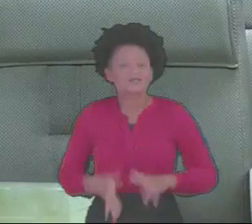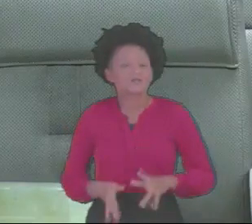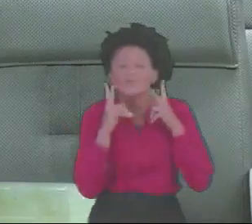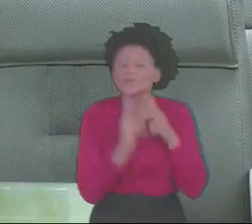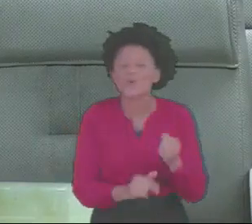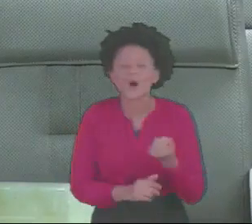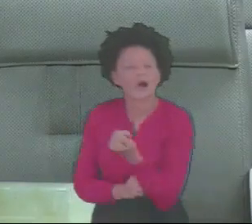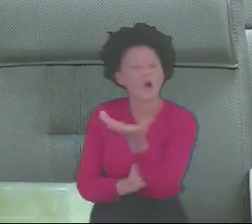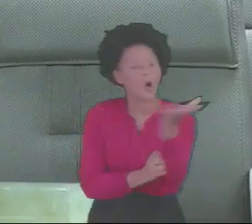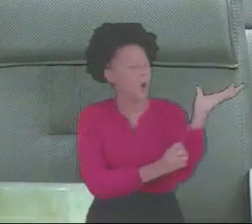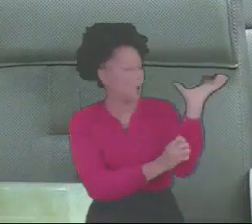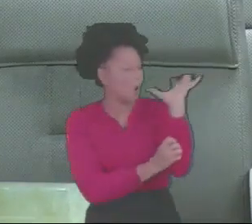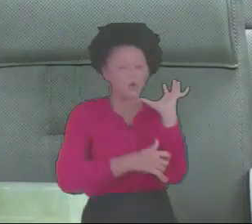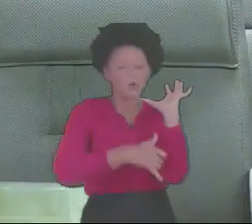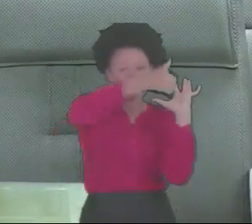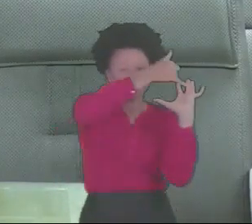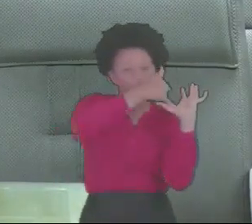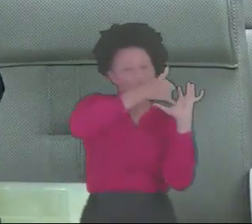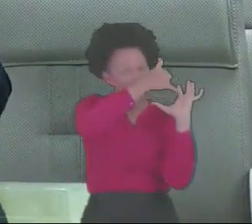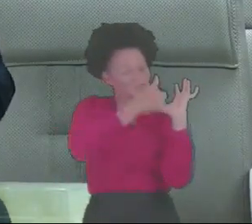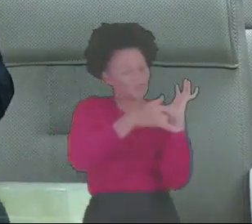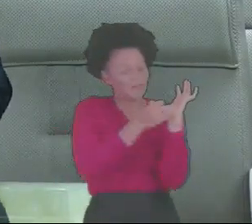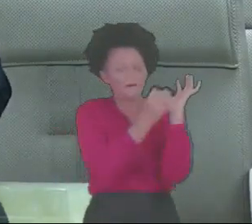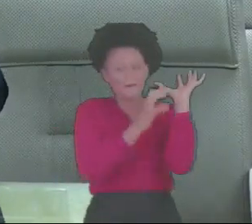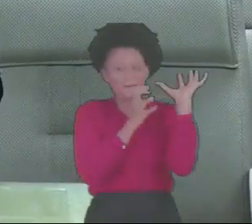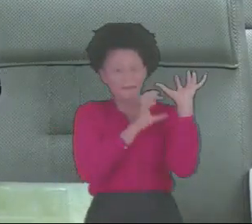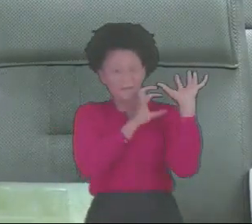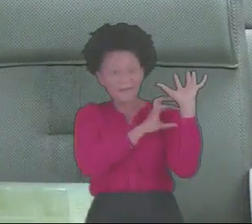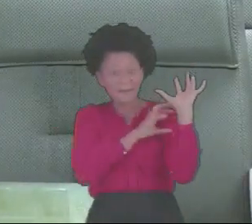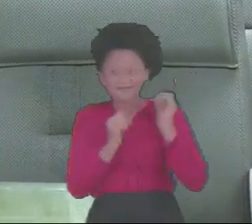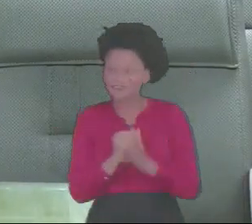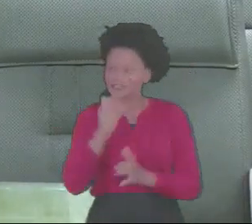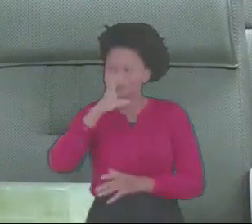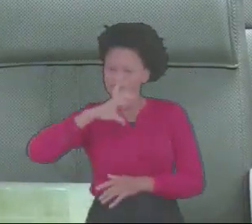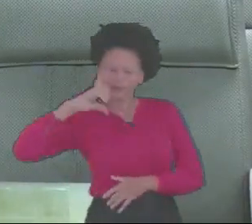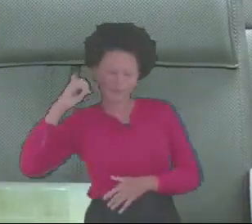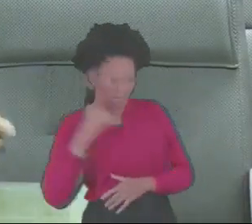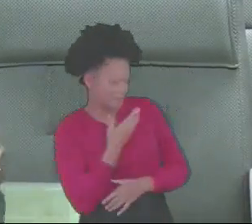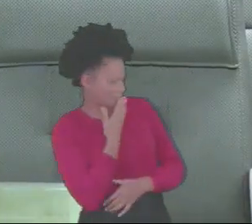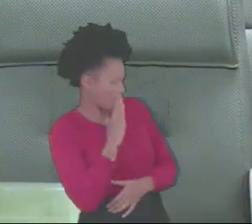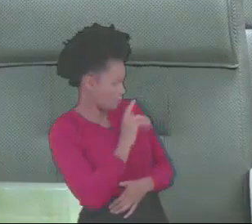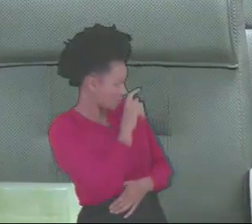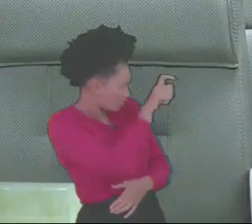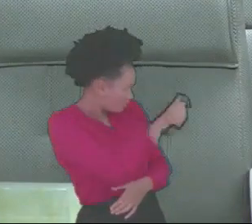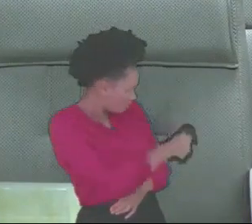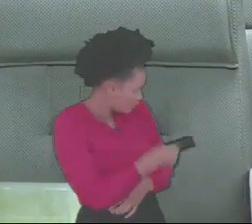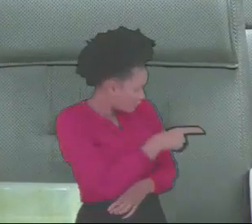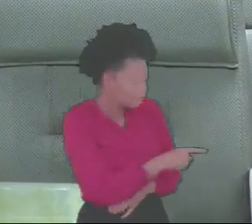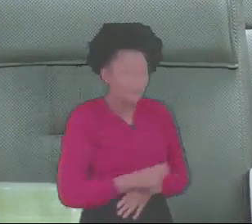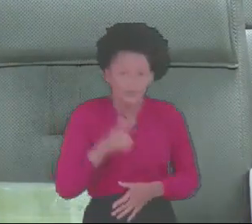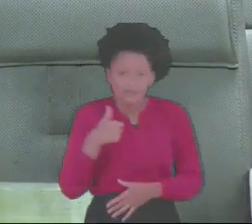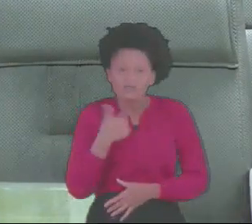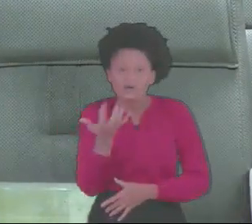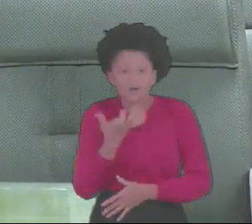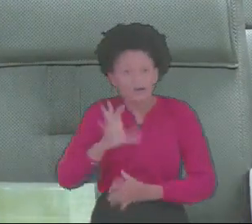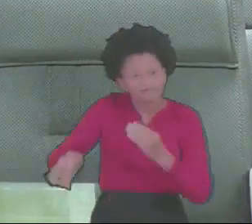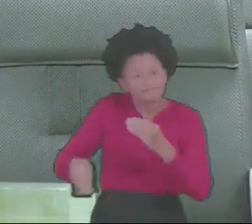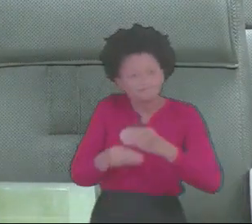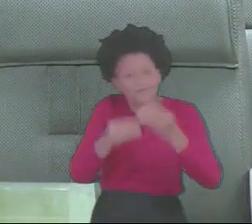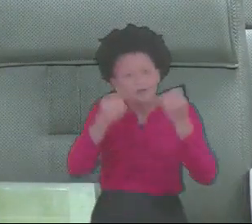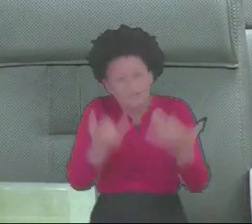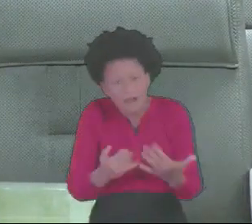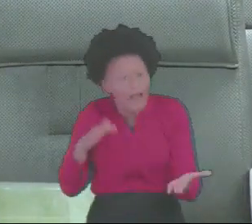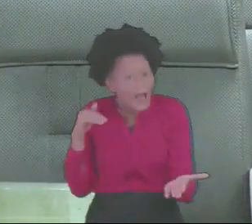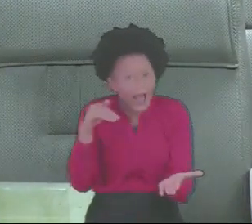Oliveira quando sai com seus rebentos a paz esta promessa e quero dizer mais até